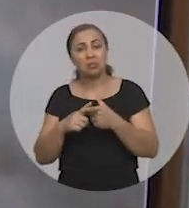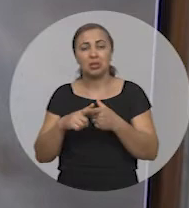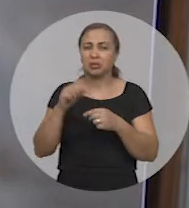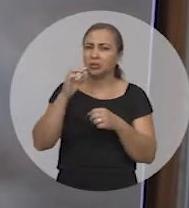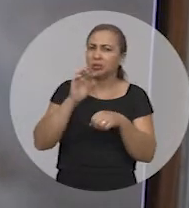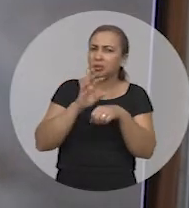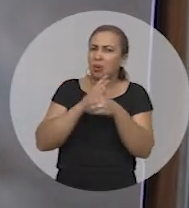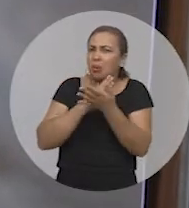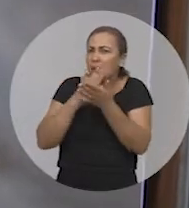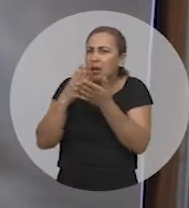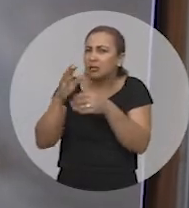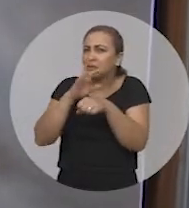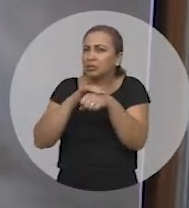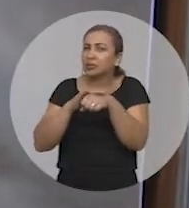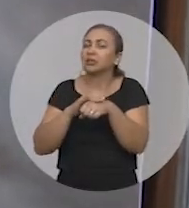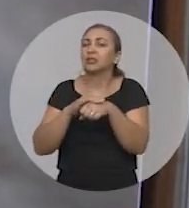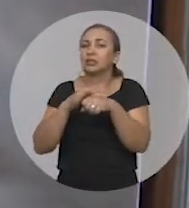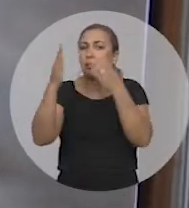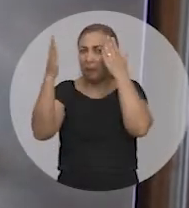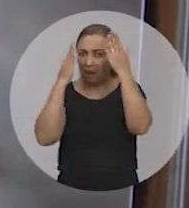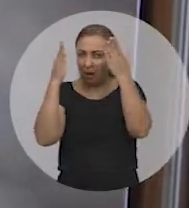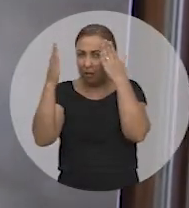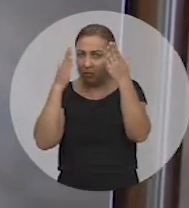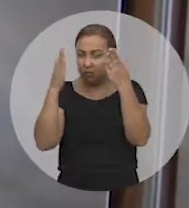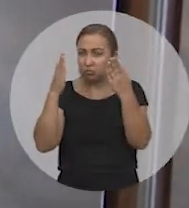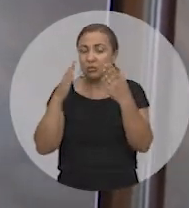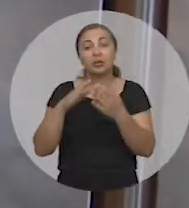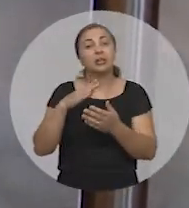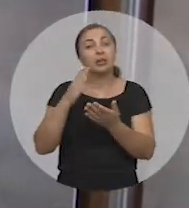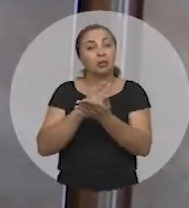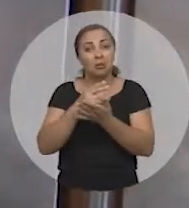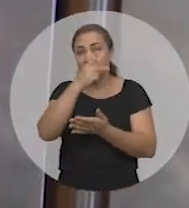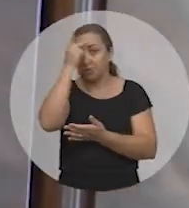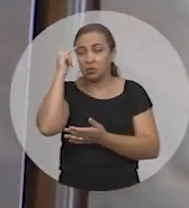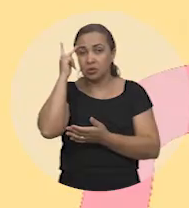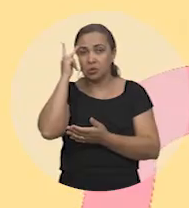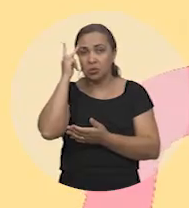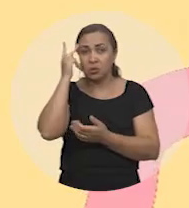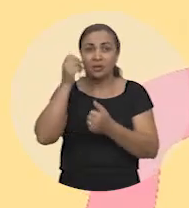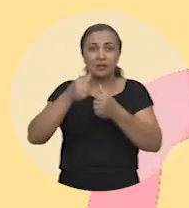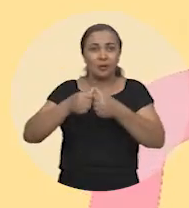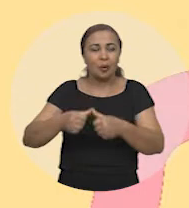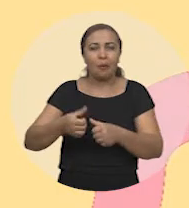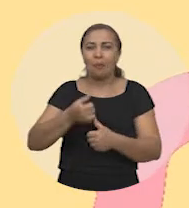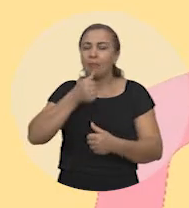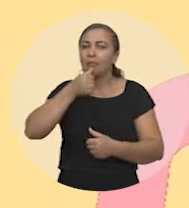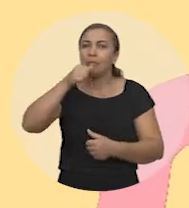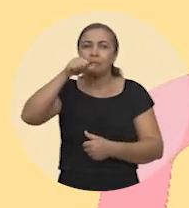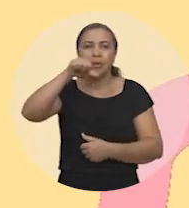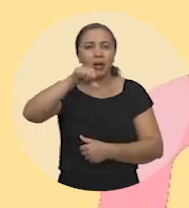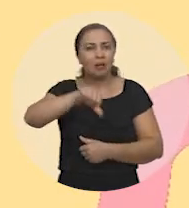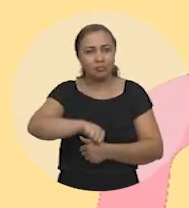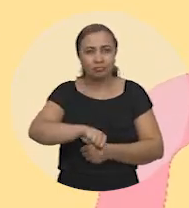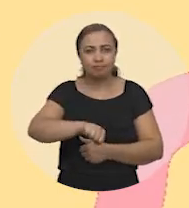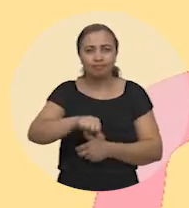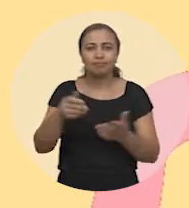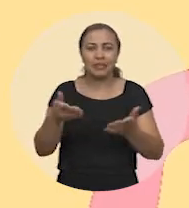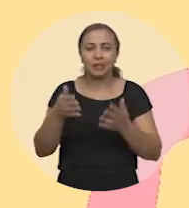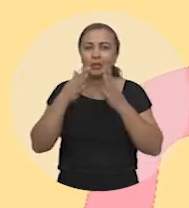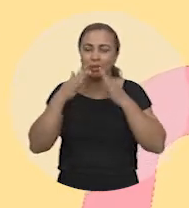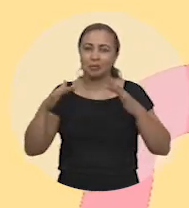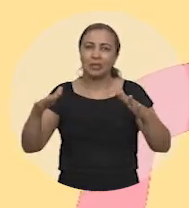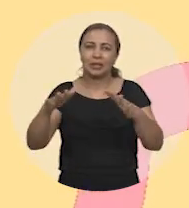quadros de adoecimento né algumas quadros patológicos E essas pessoas elas tenderão certamente